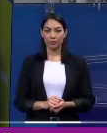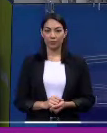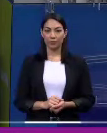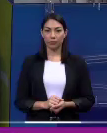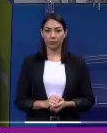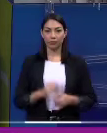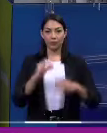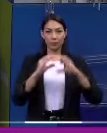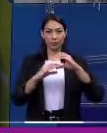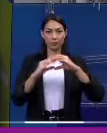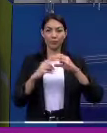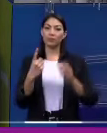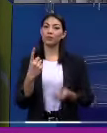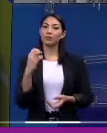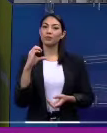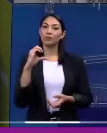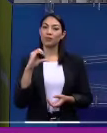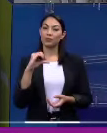10. Concurso